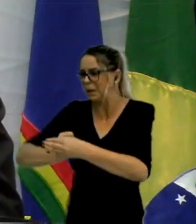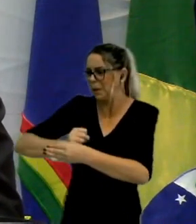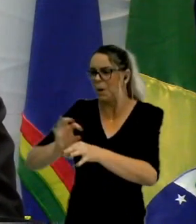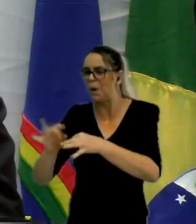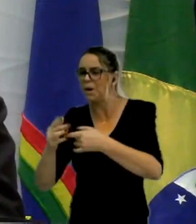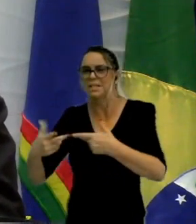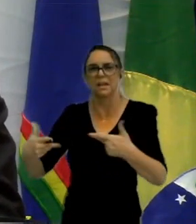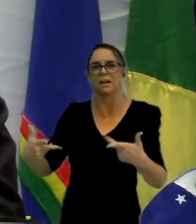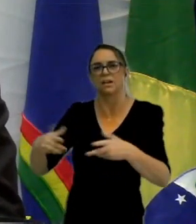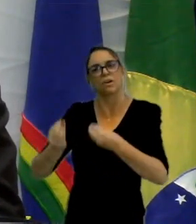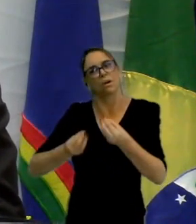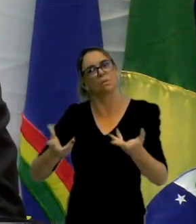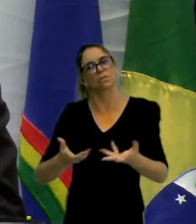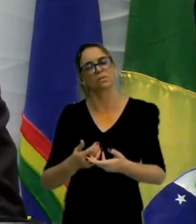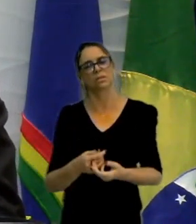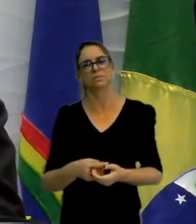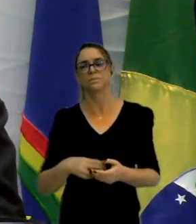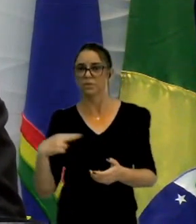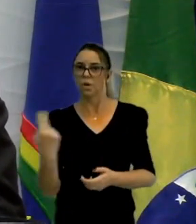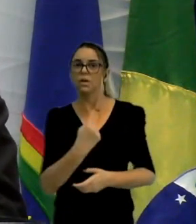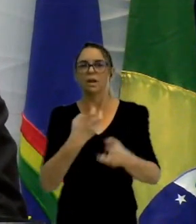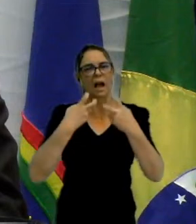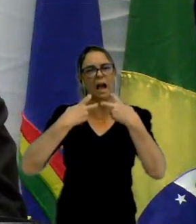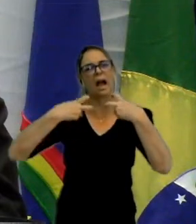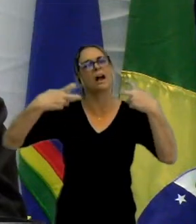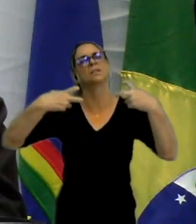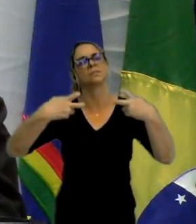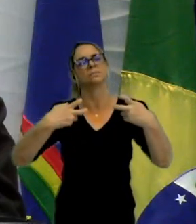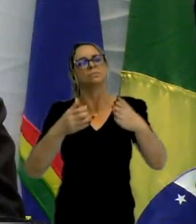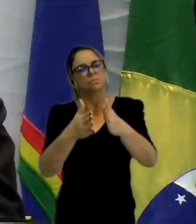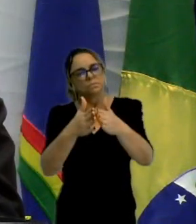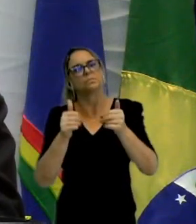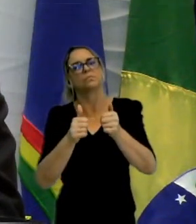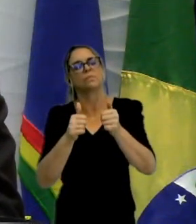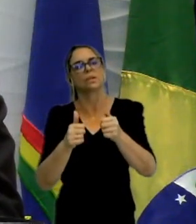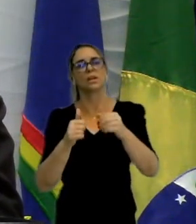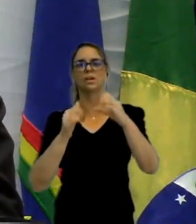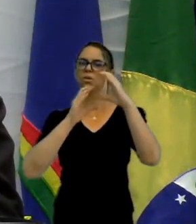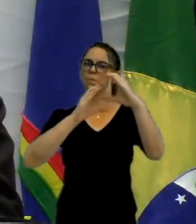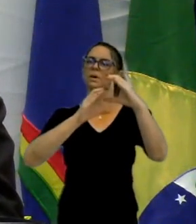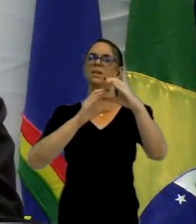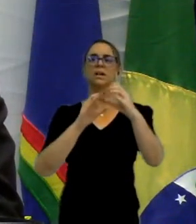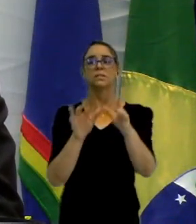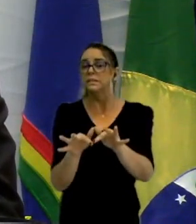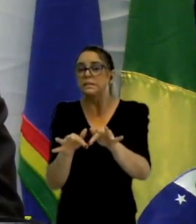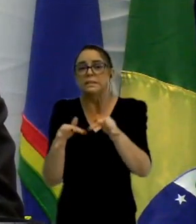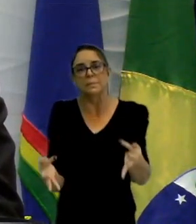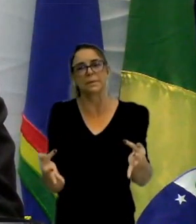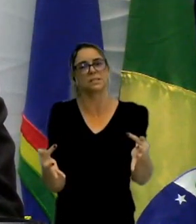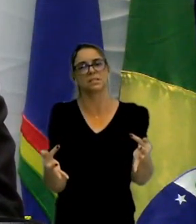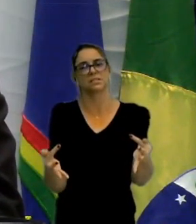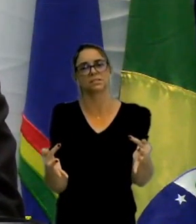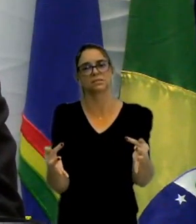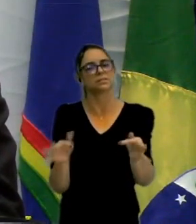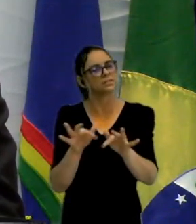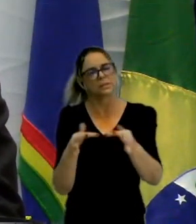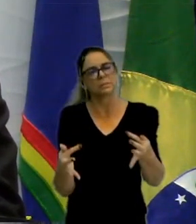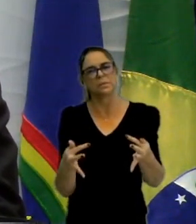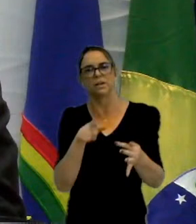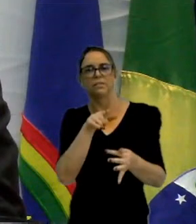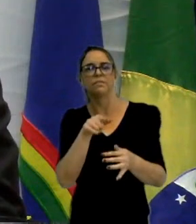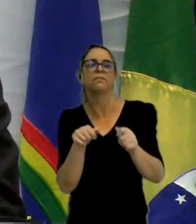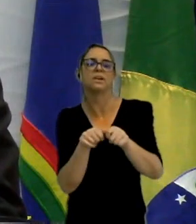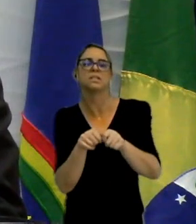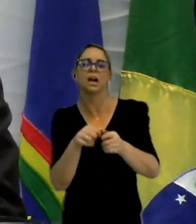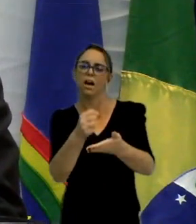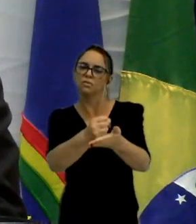por água para a nossa população, pedindo a vocês nada demais, mas sim o básico do básico, que é que vocês façam o seu